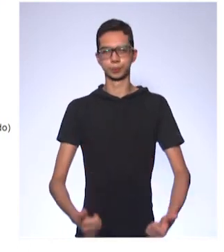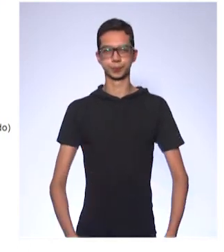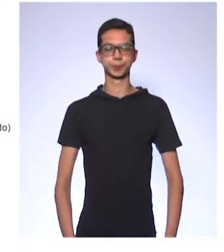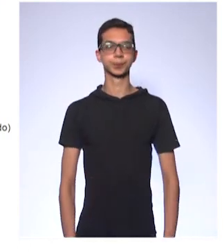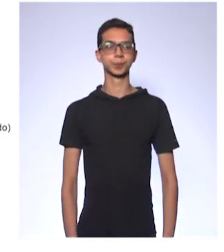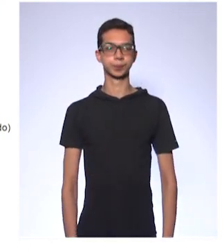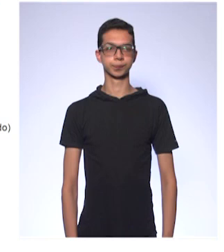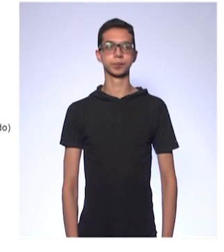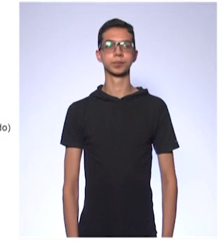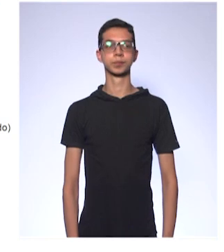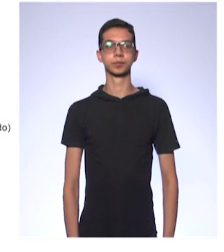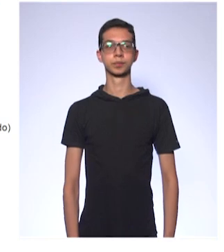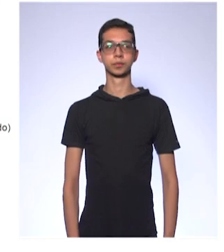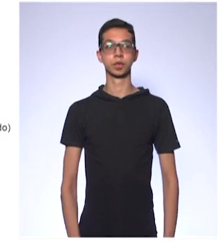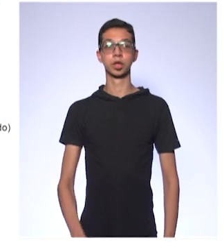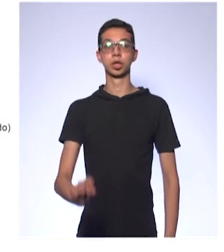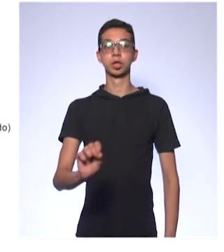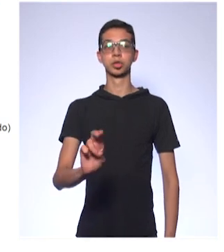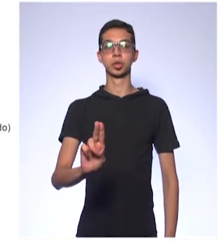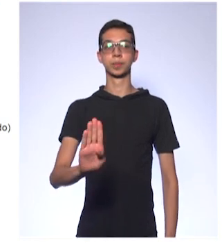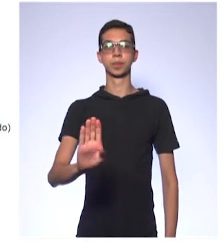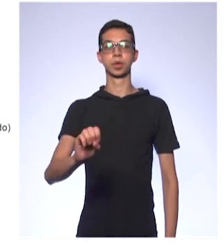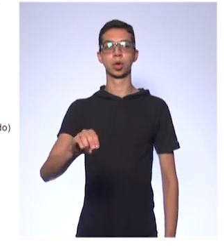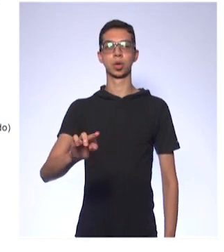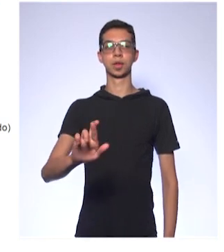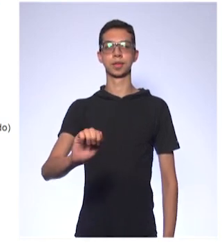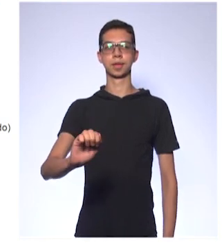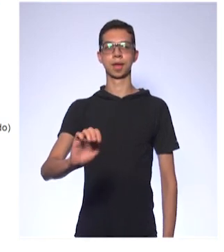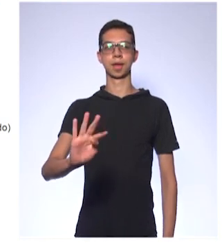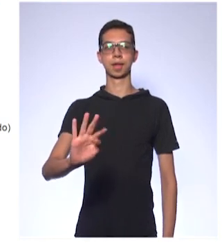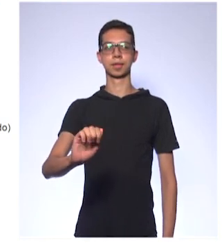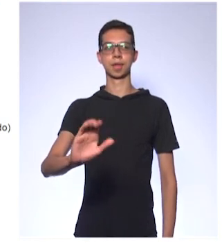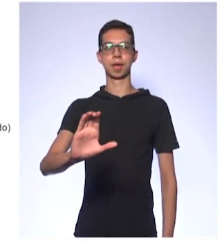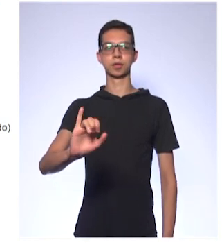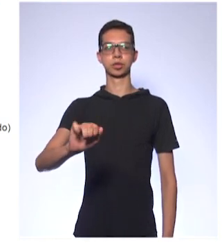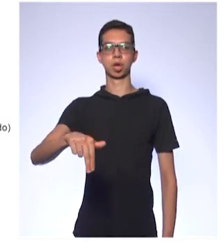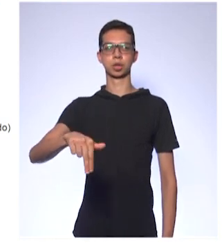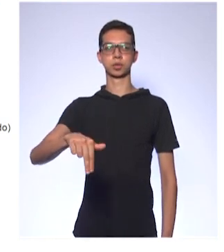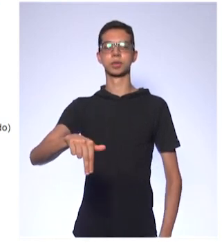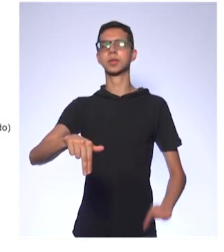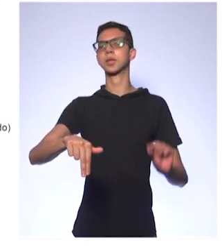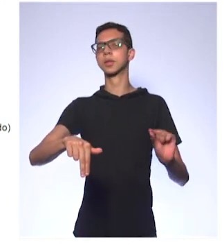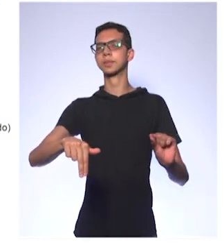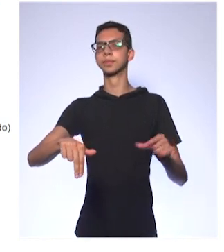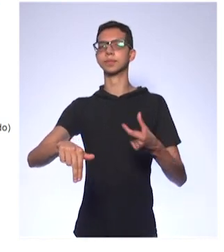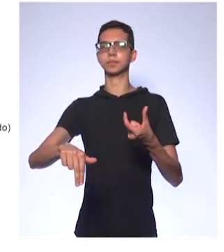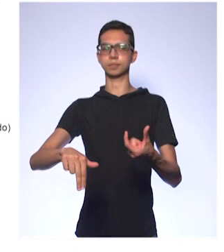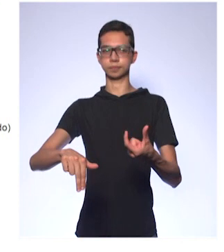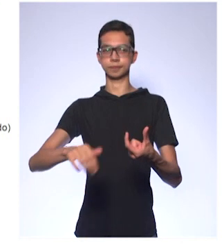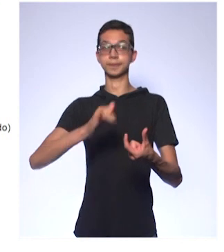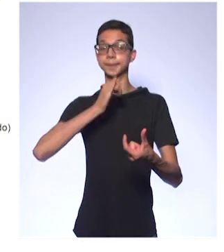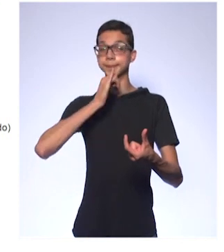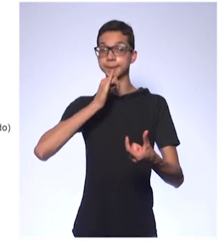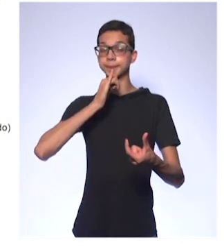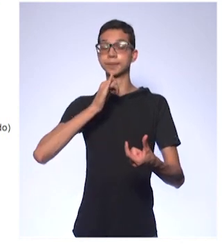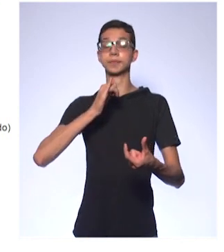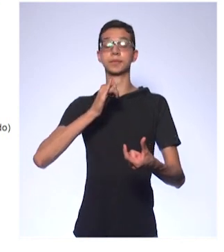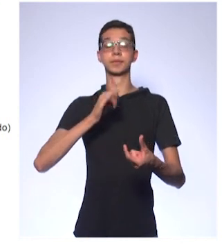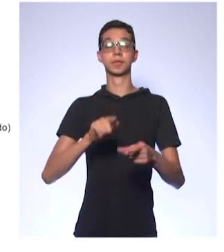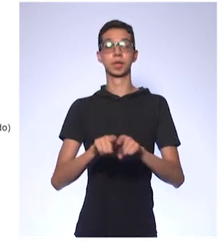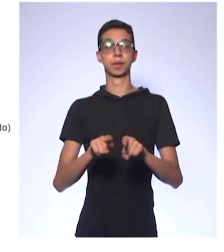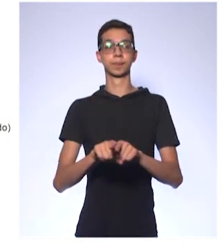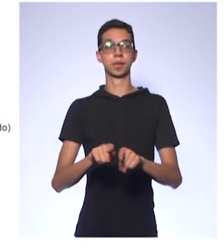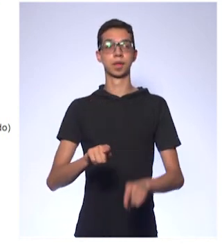subcontratação, lo cual ajuda a manter um custo bajo. Essa palavra